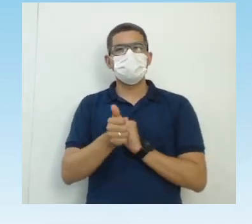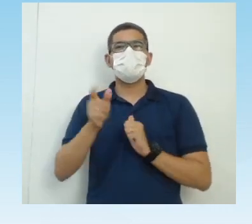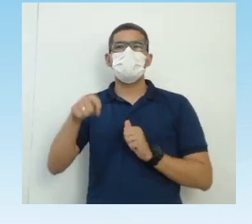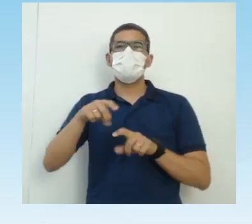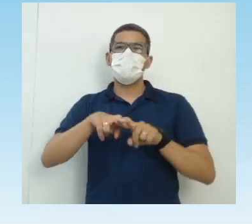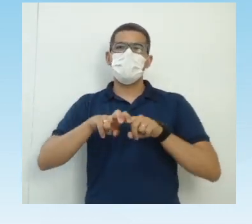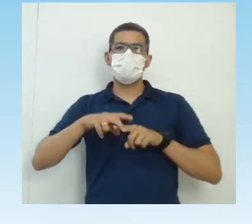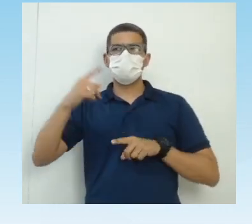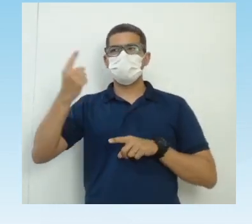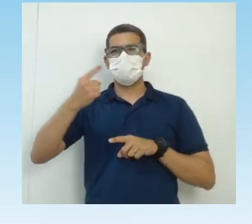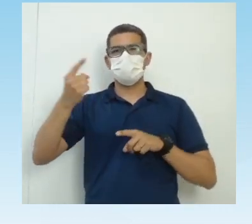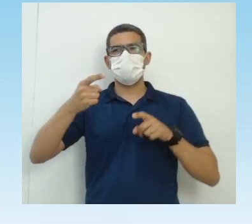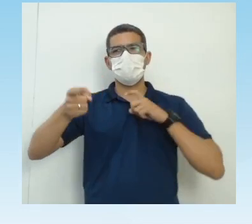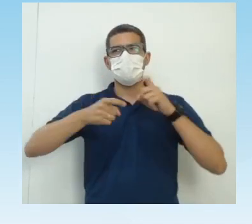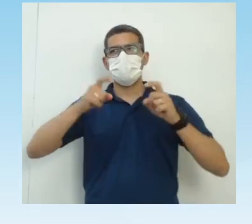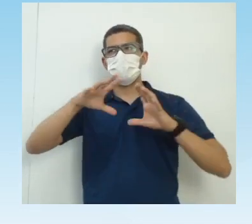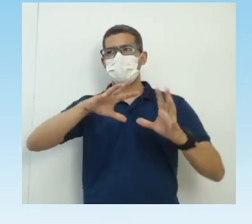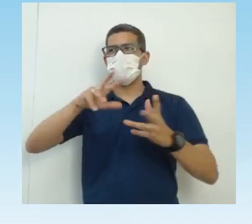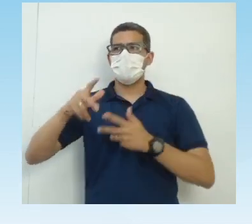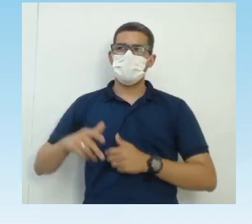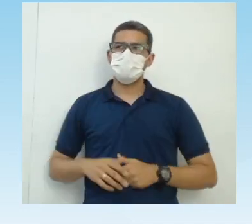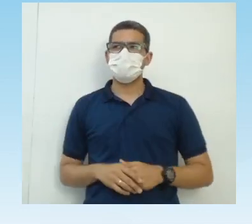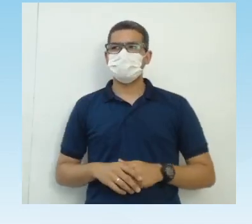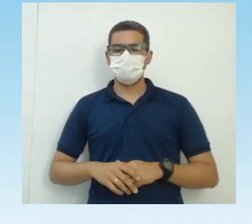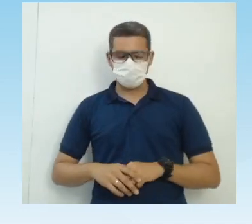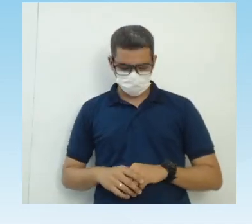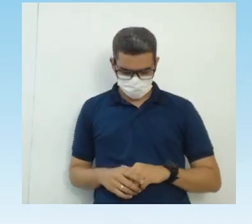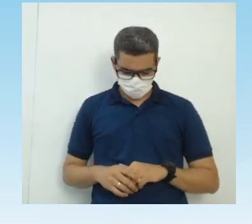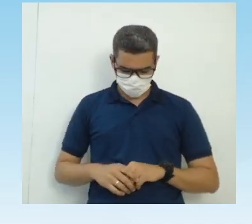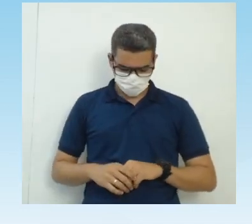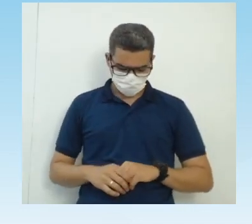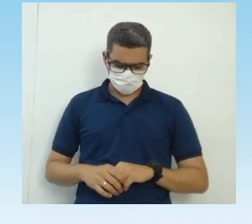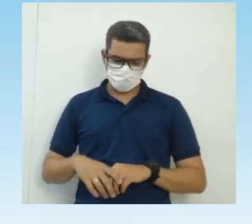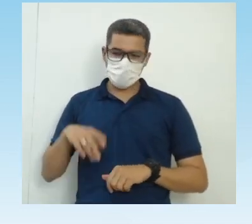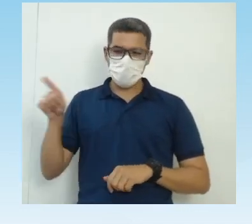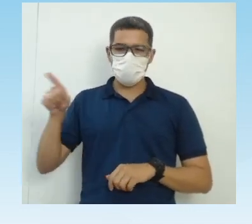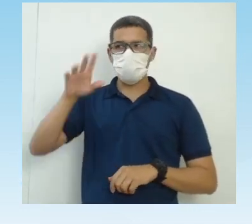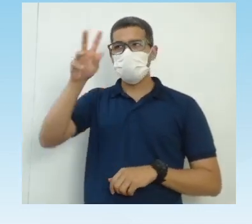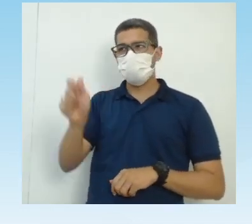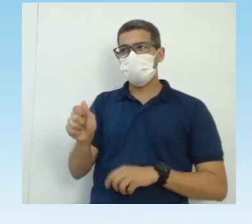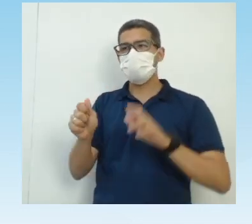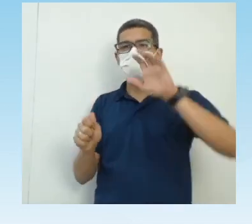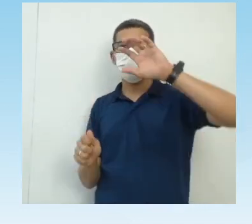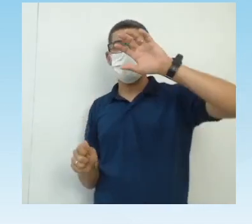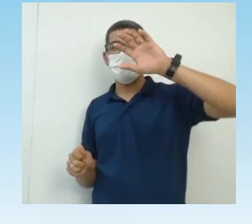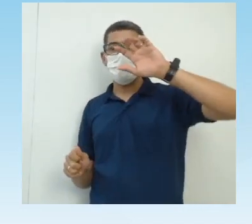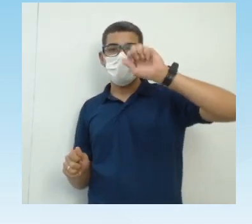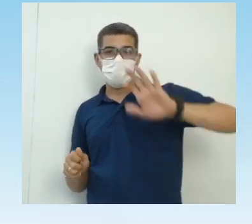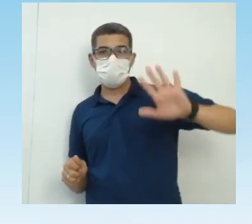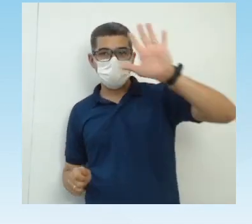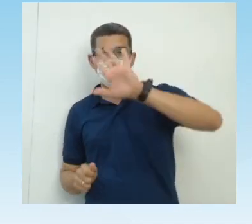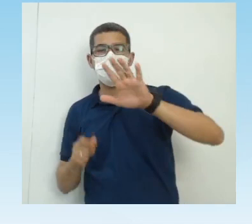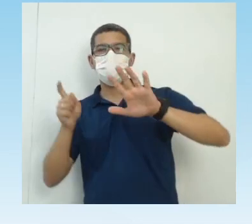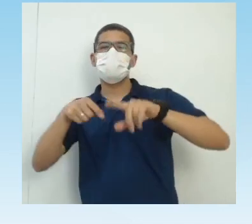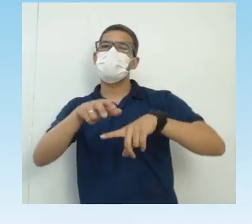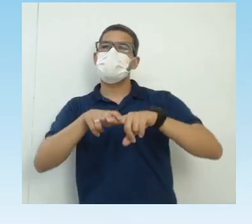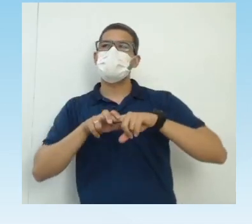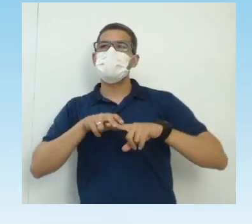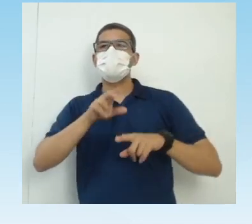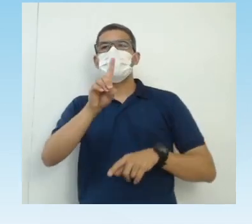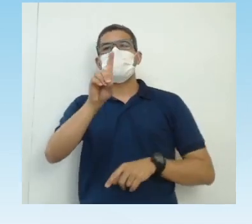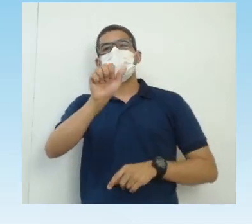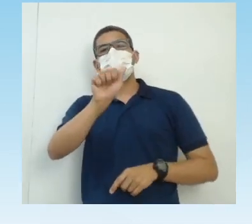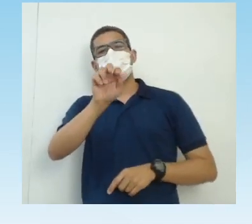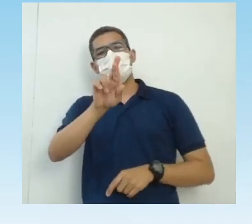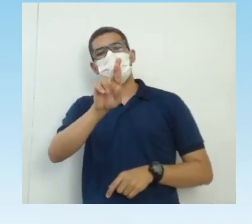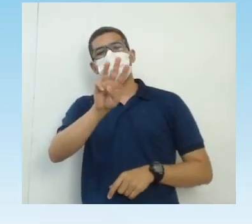Guerra Mundial, a dominação imperialista na África e na Ásia, com a justificativa do darwinismo social para